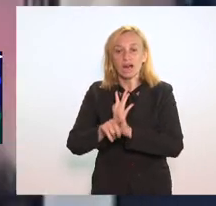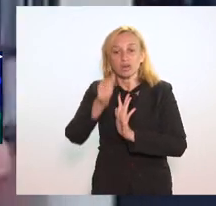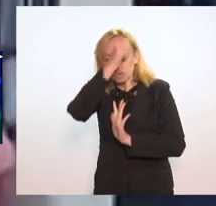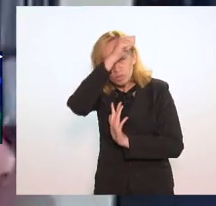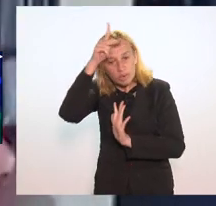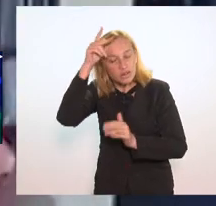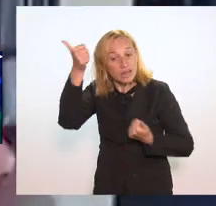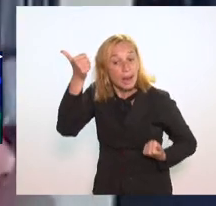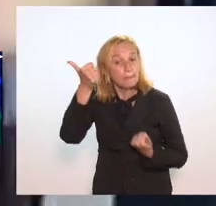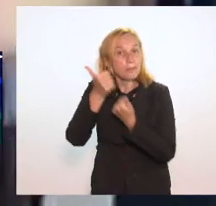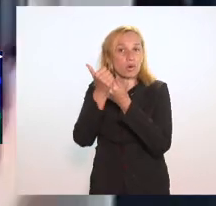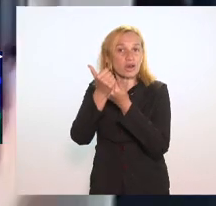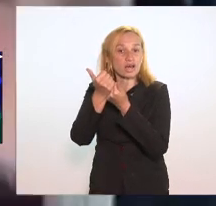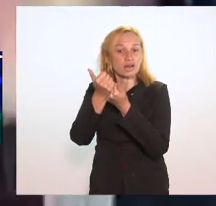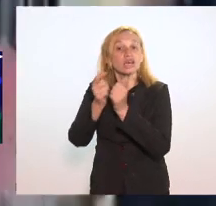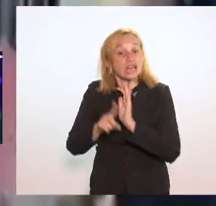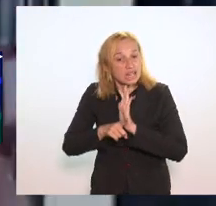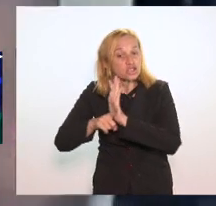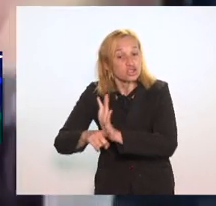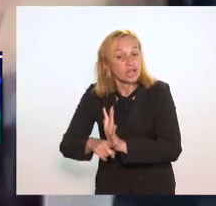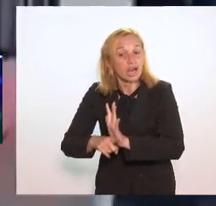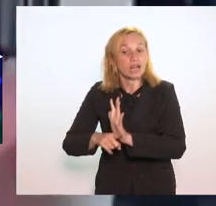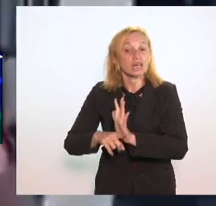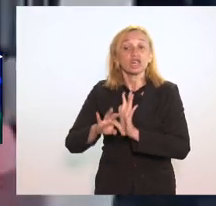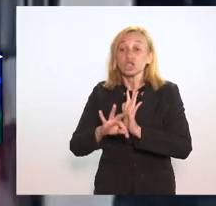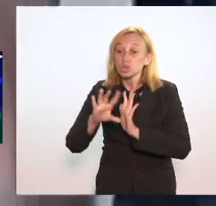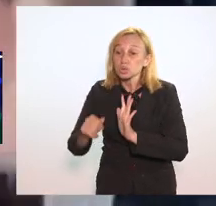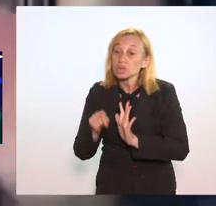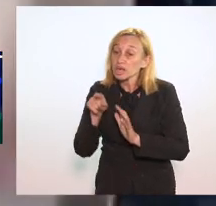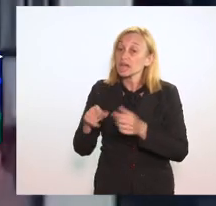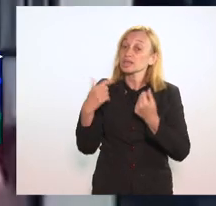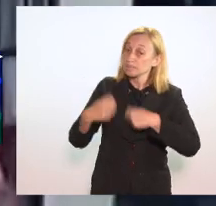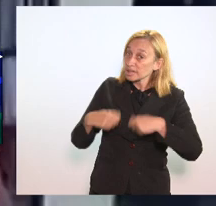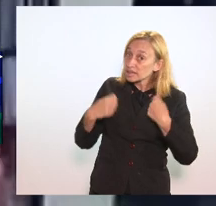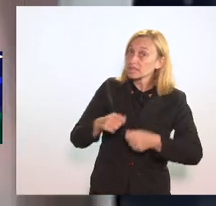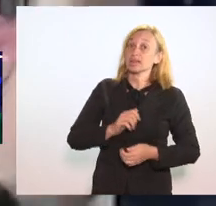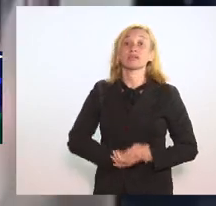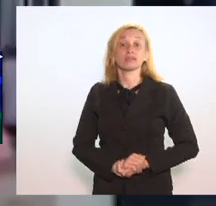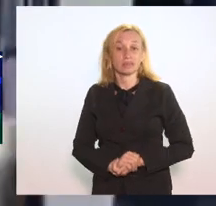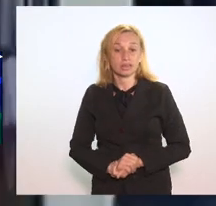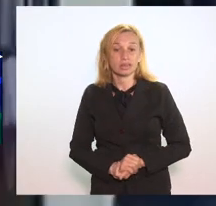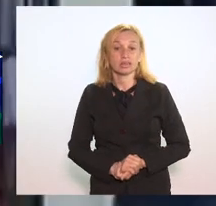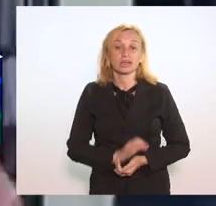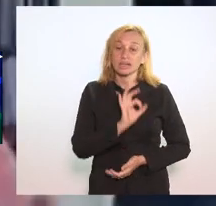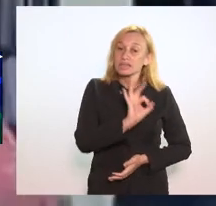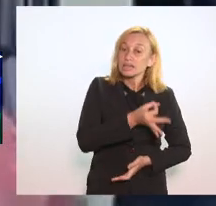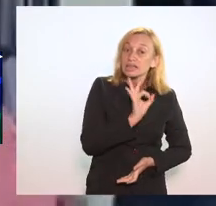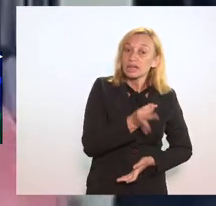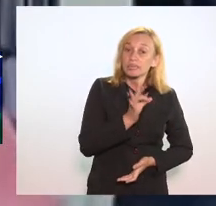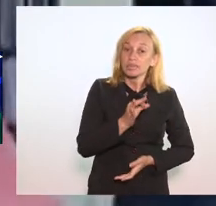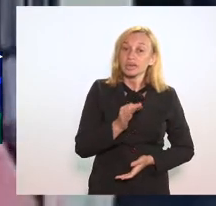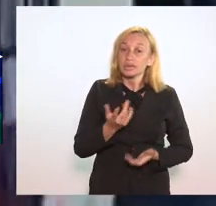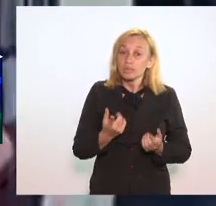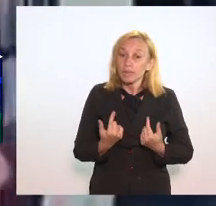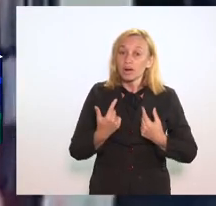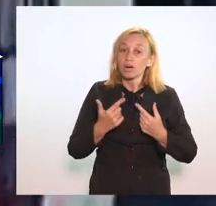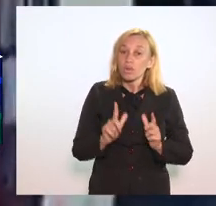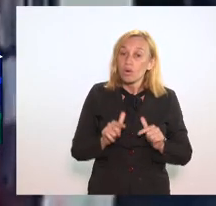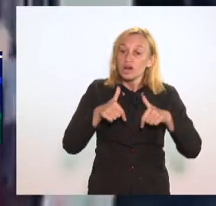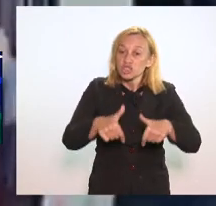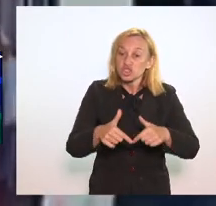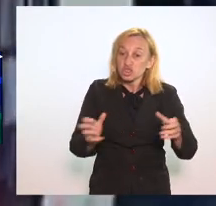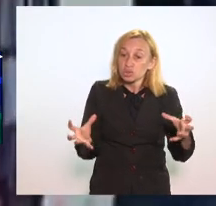papel e a luz e ajudar os naquilo que for necessário exatamente Para que alguma ação